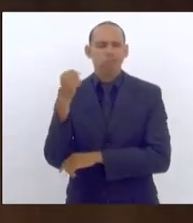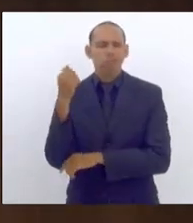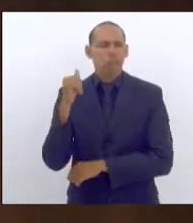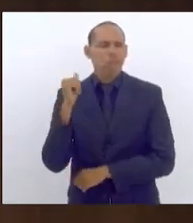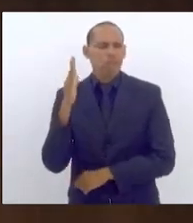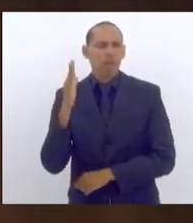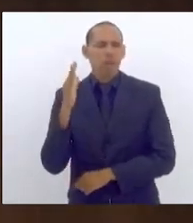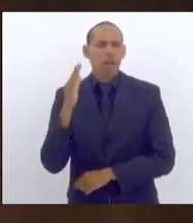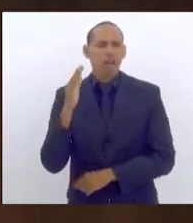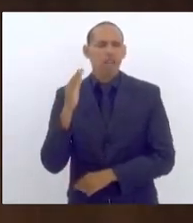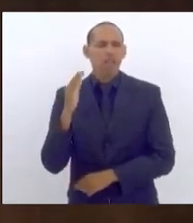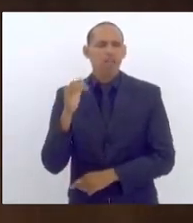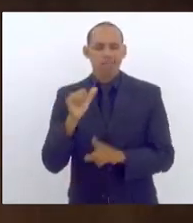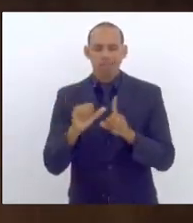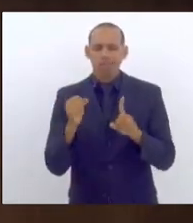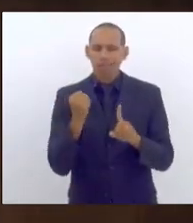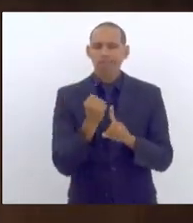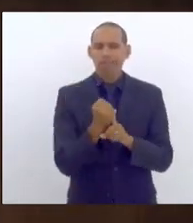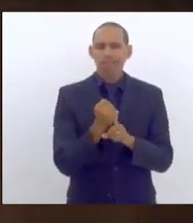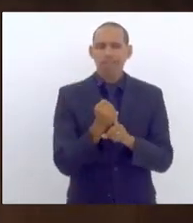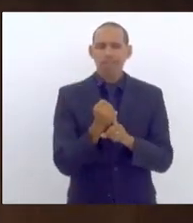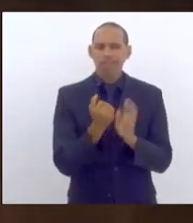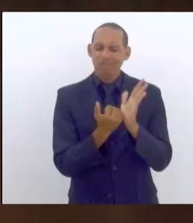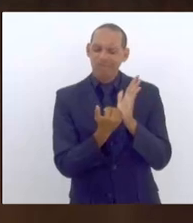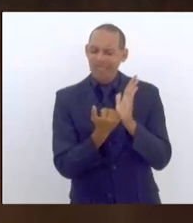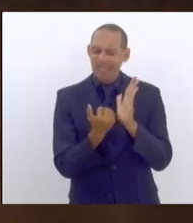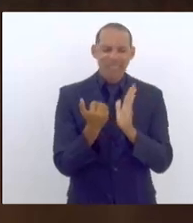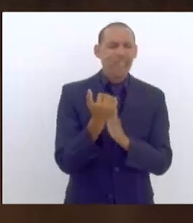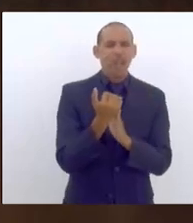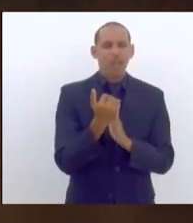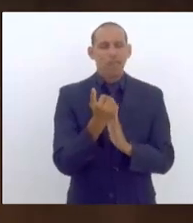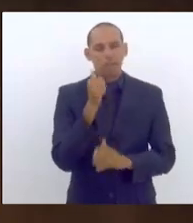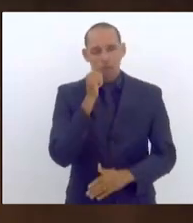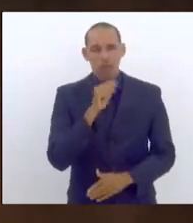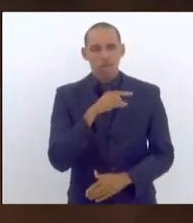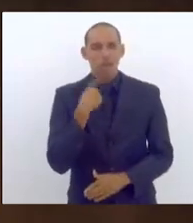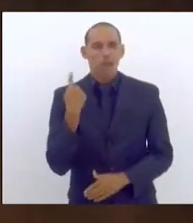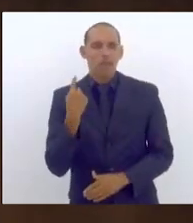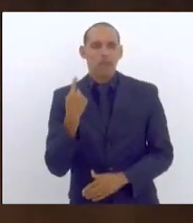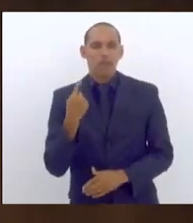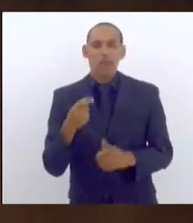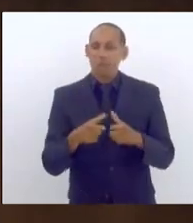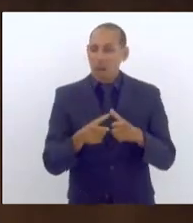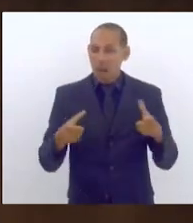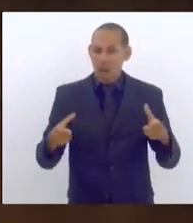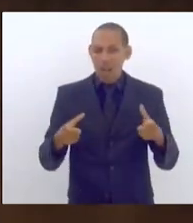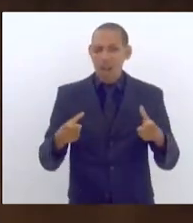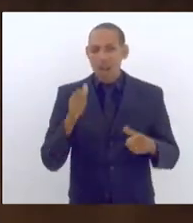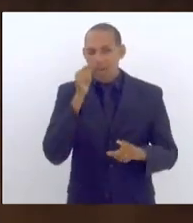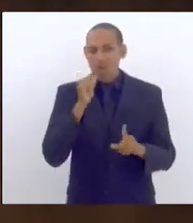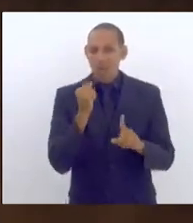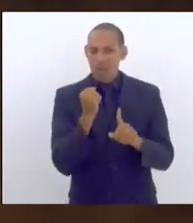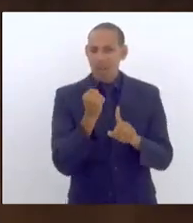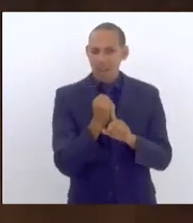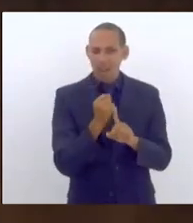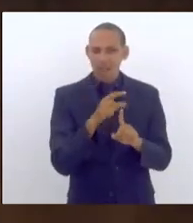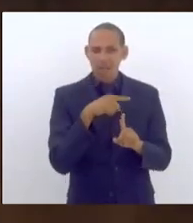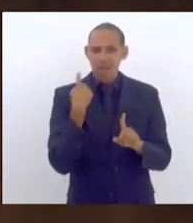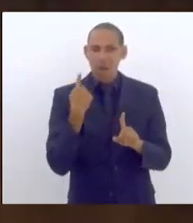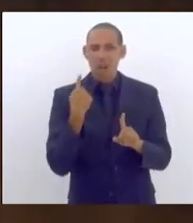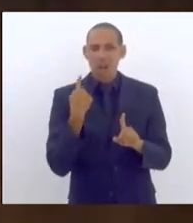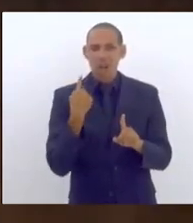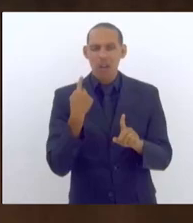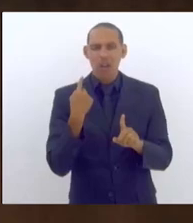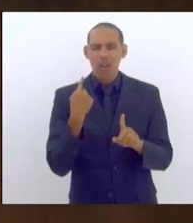levam a óbito, a esse altíssimo índice de óbitos de mulheres. A maioria dos óbitos de mulheres por